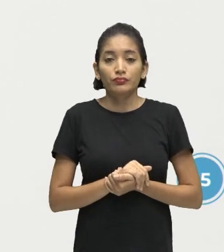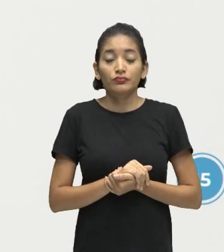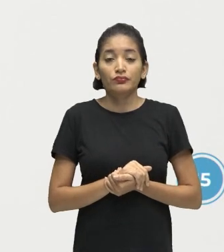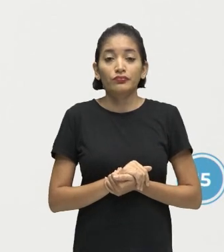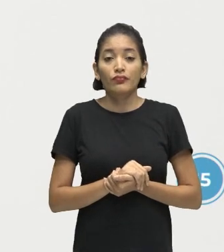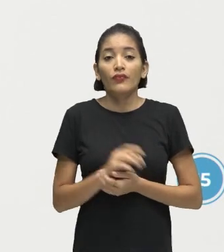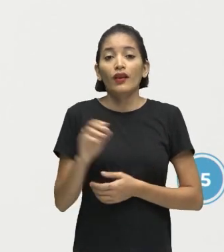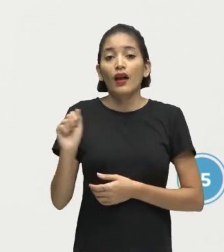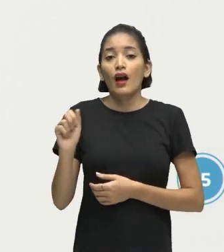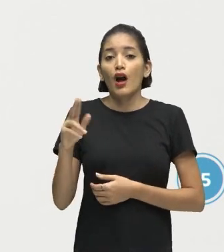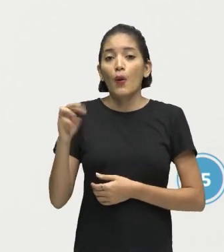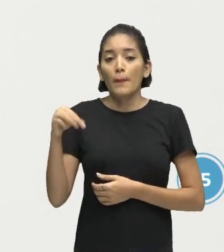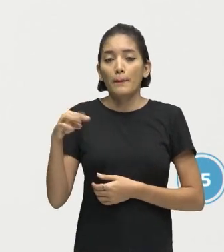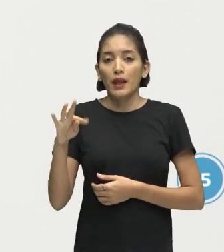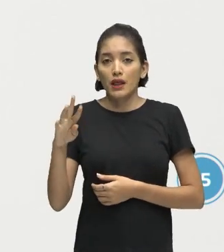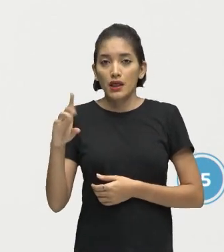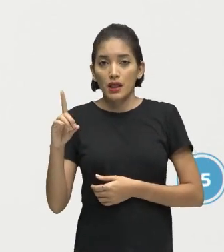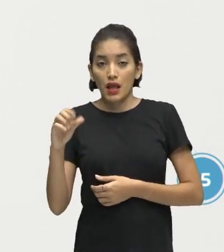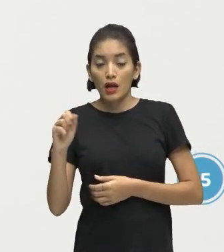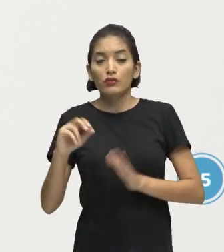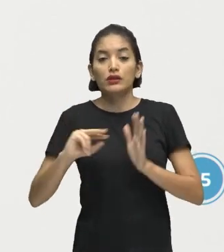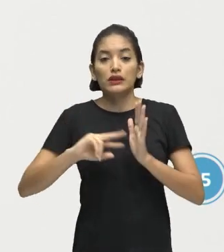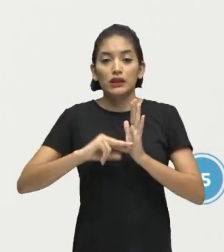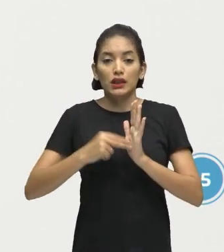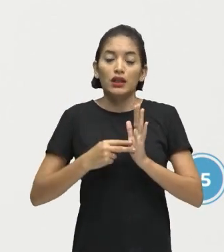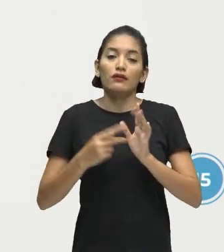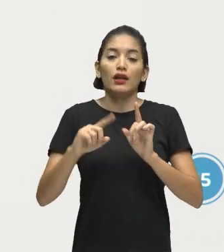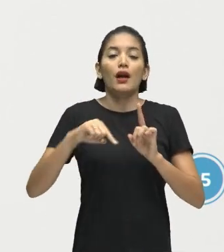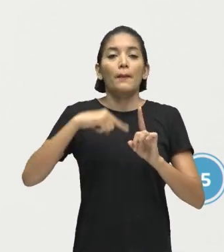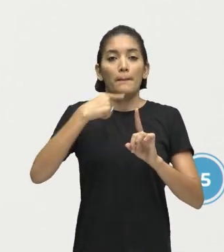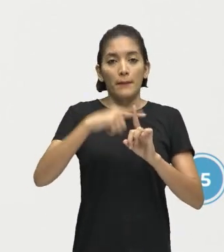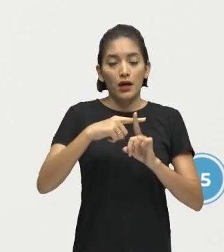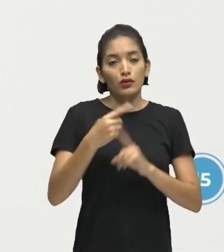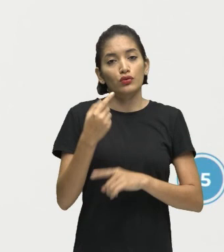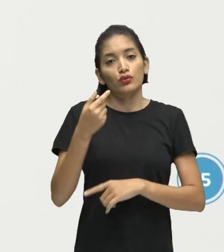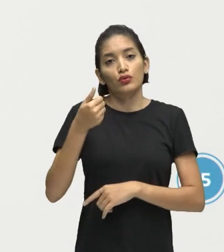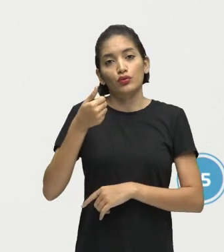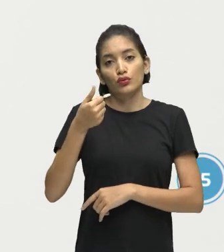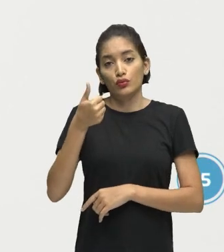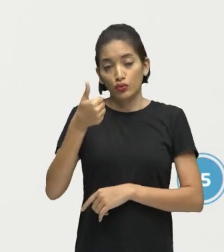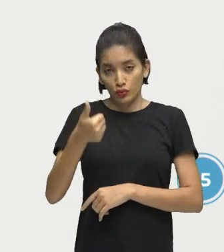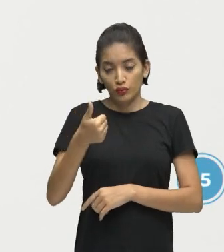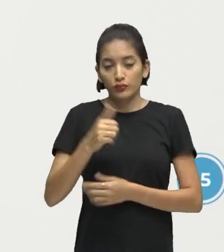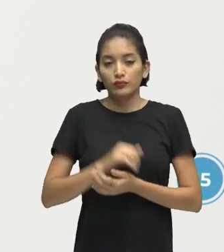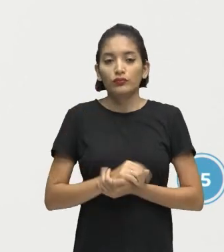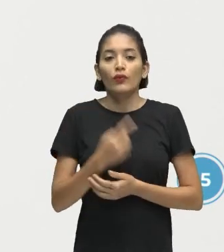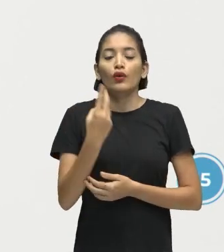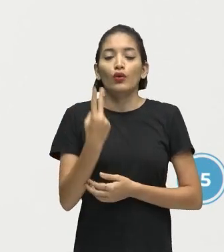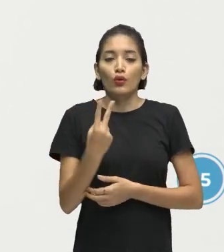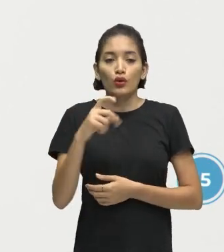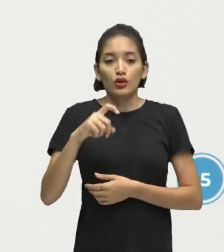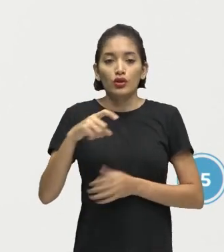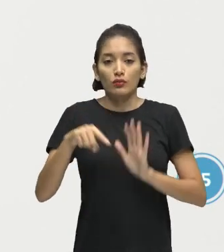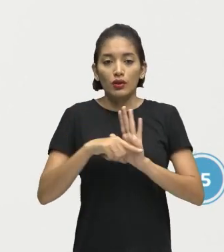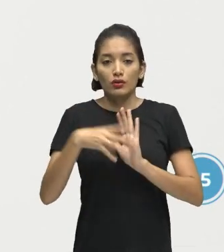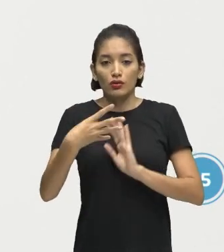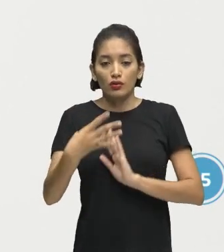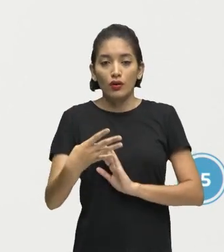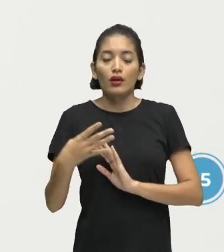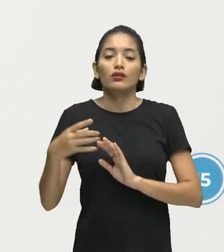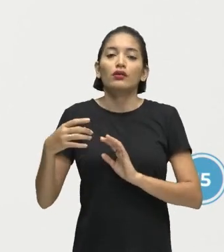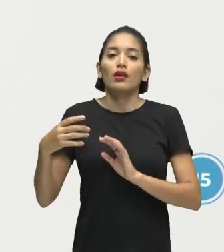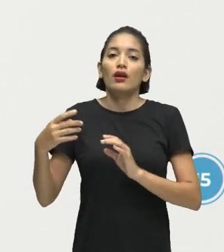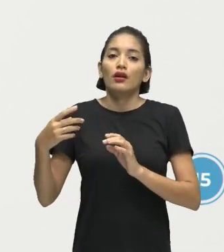Aumentado, aumentado é mais, aumentado de 1, mais 1. Pronto, 2x menos 4 é igual a x mais